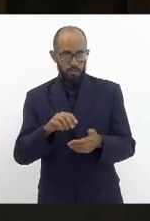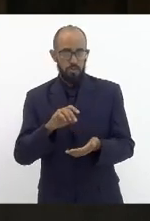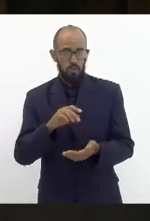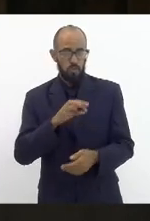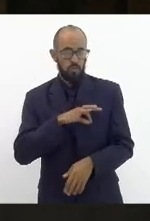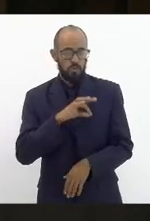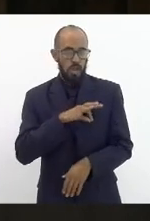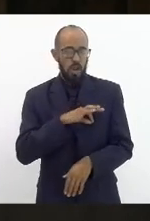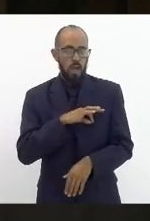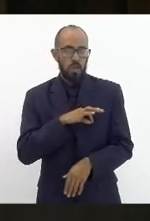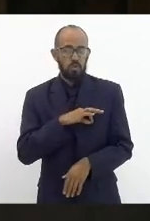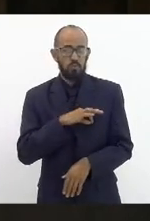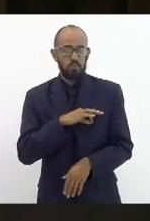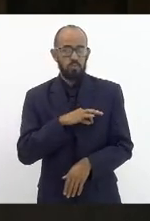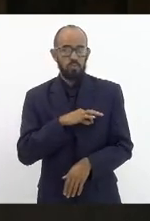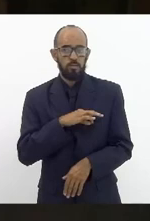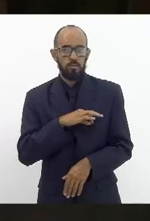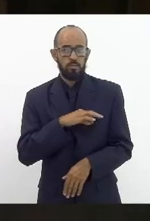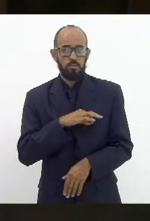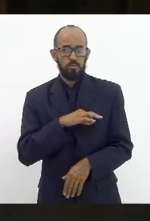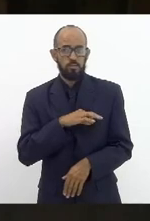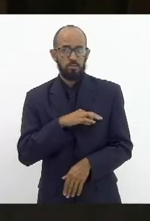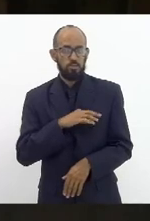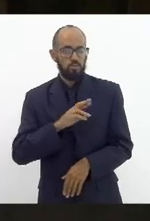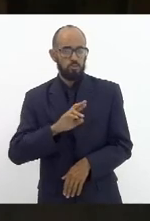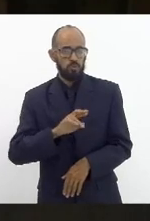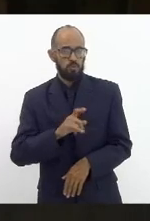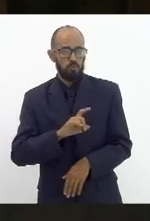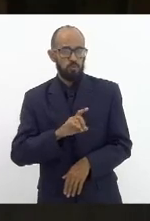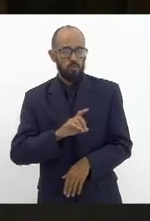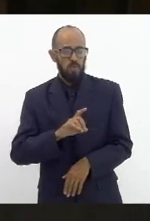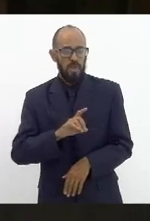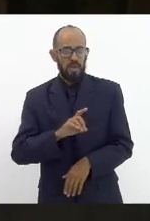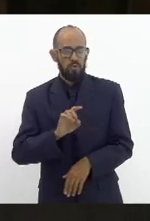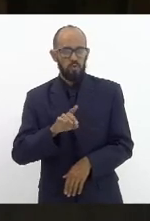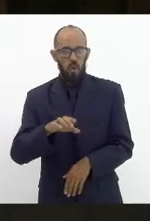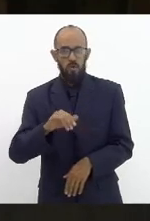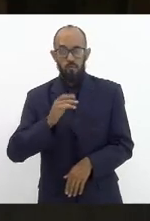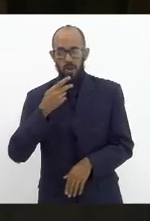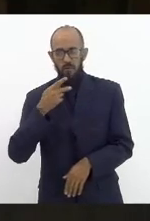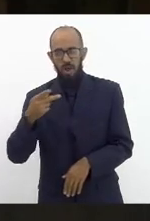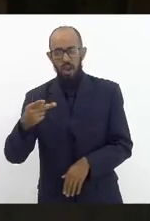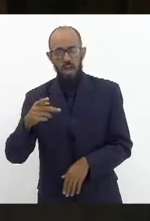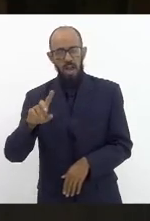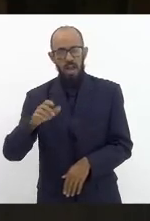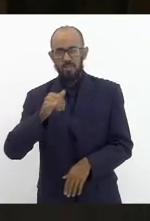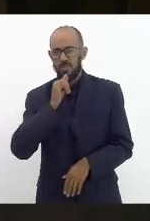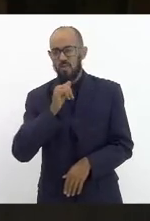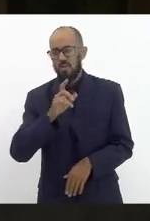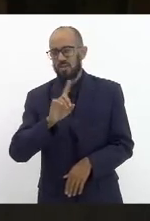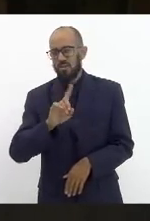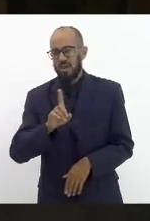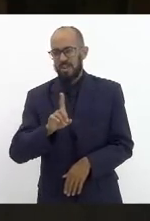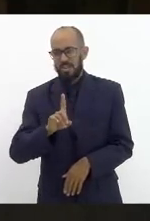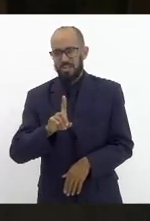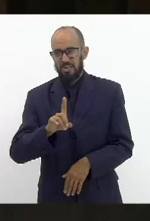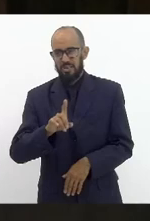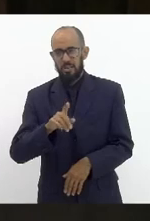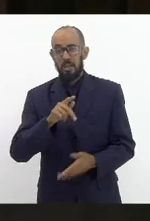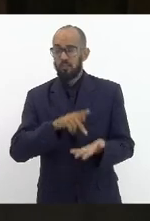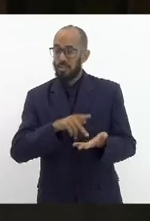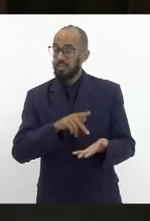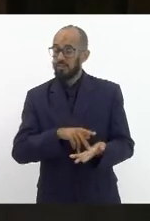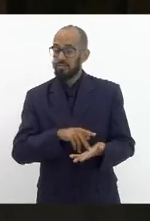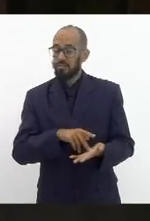não é afetivo, tapinha nas costas, é efetivo. Então, o que é efetivo aqui? Vamos derrubar a cláusula de